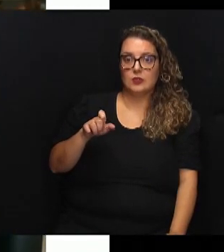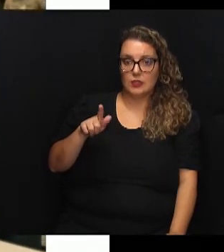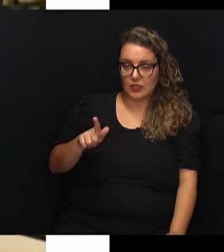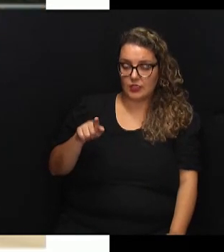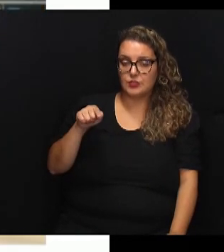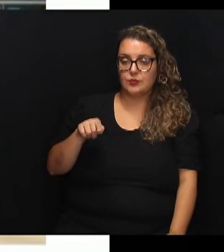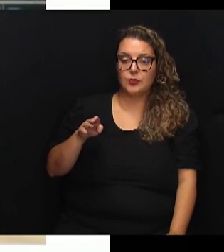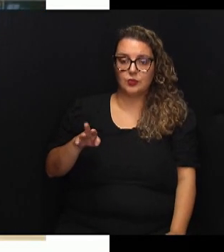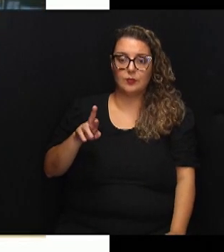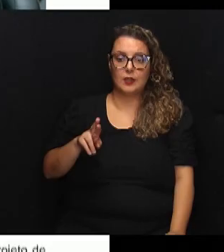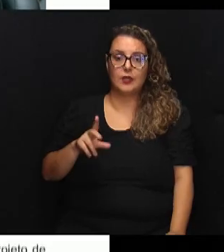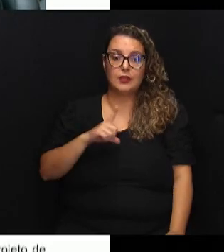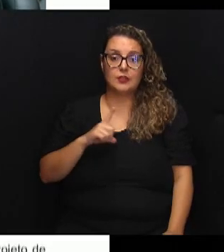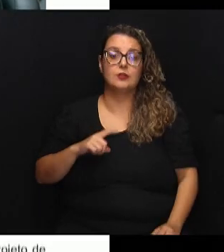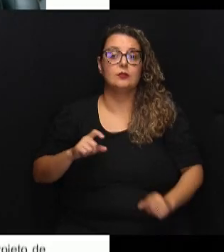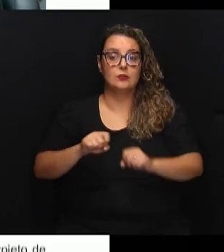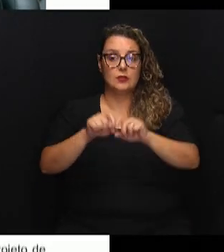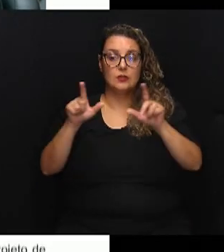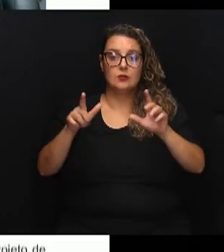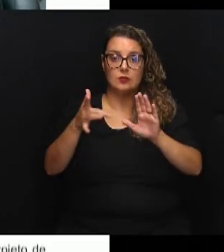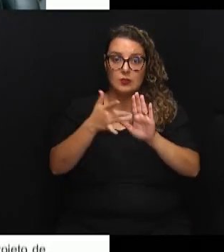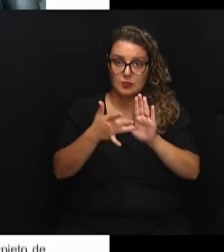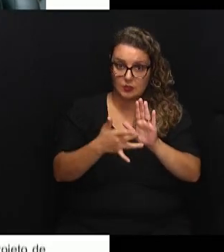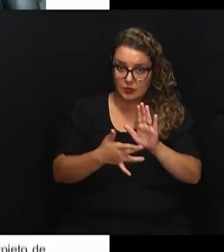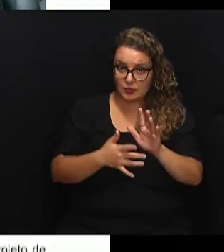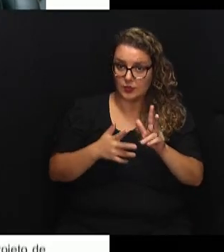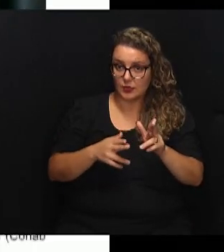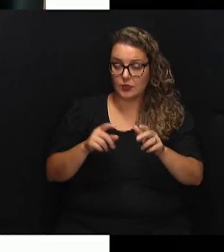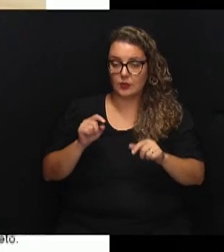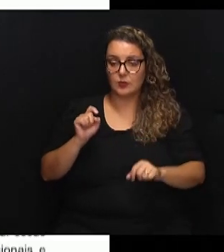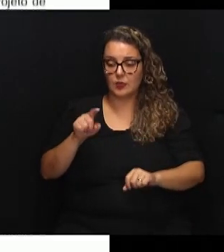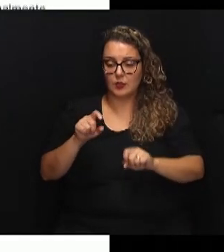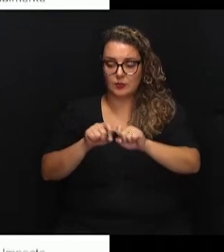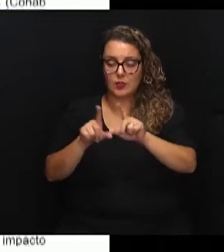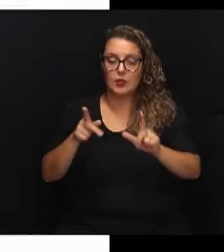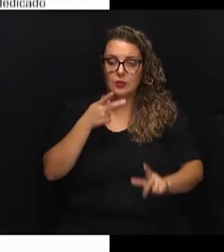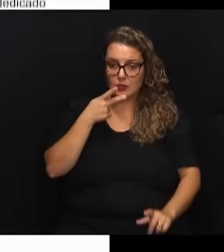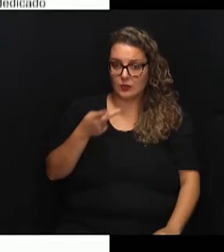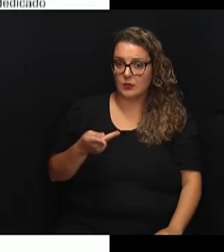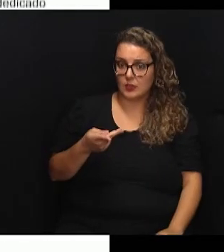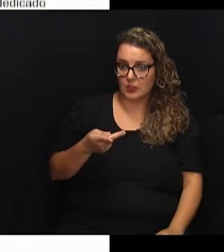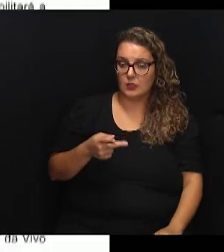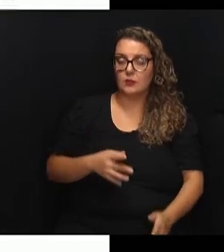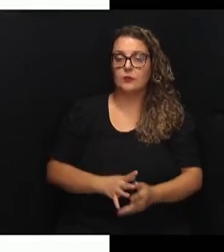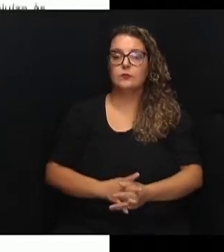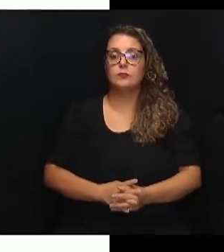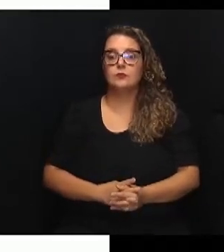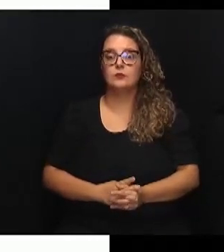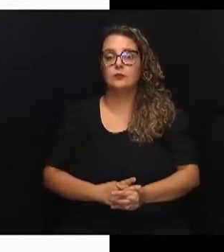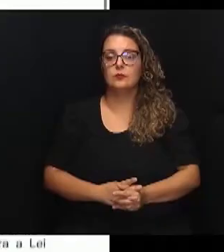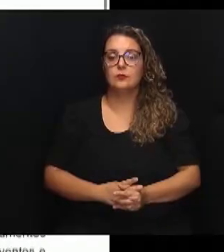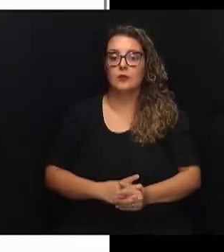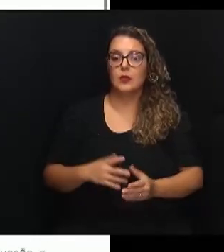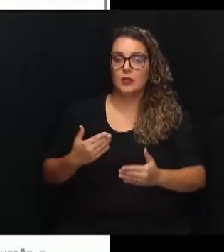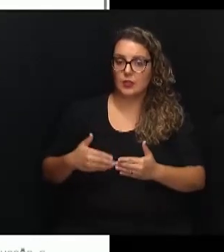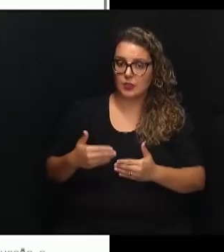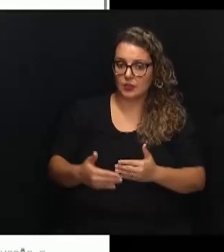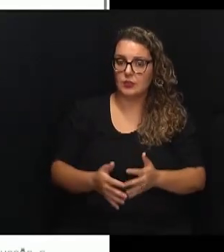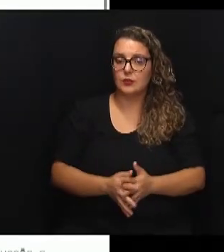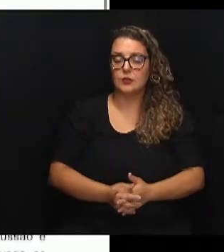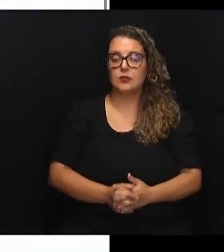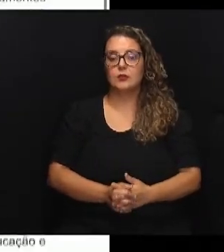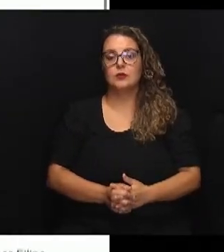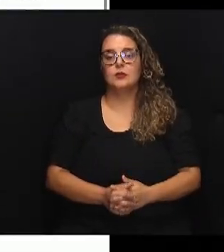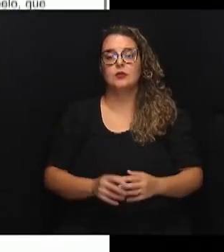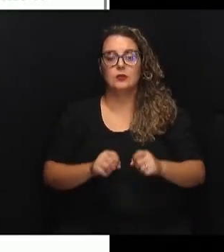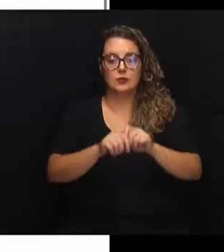campinas.sp.leg.br, tem o destaque da pauta, que eu acabei inclusive de falar qual é, e aí na sequência do